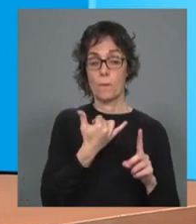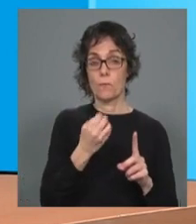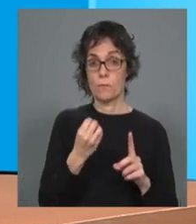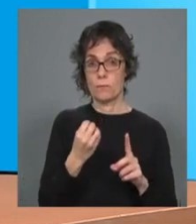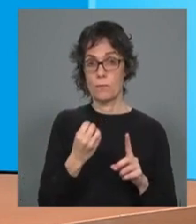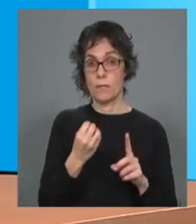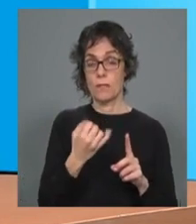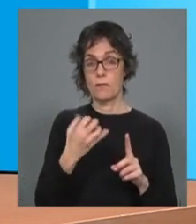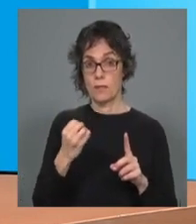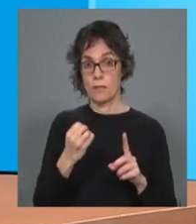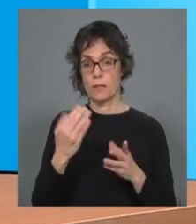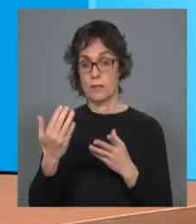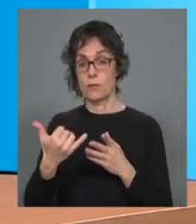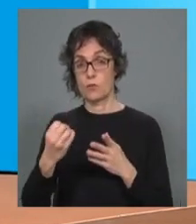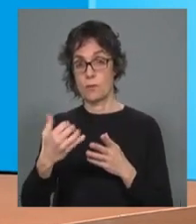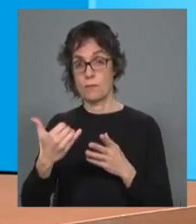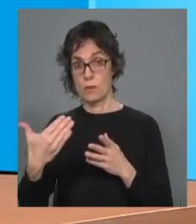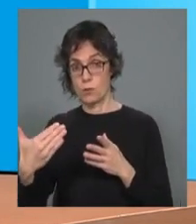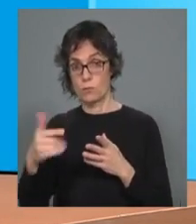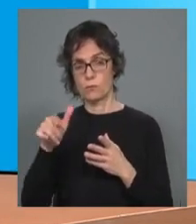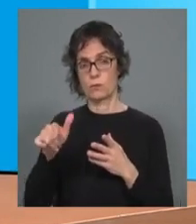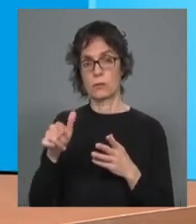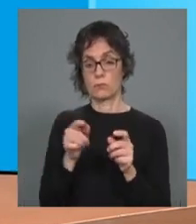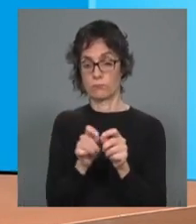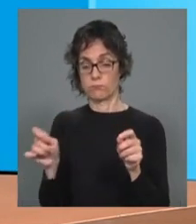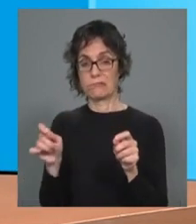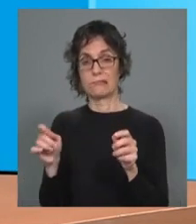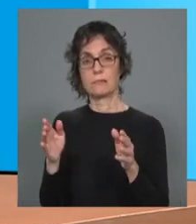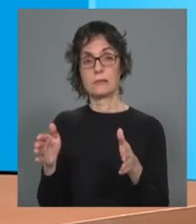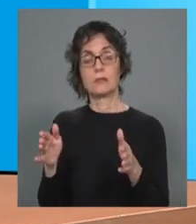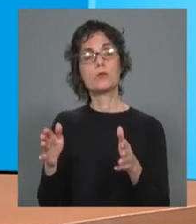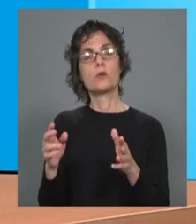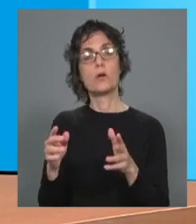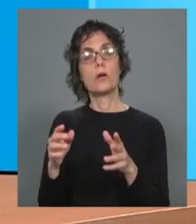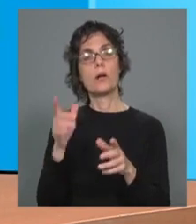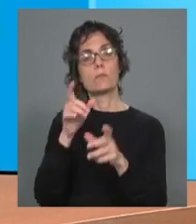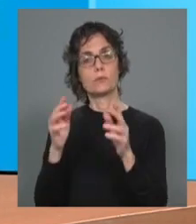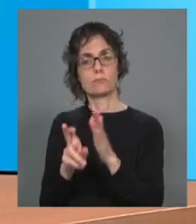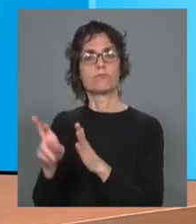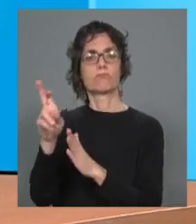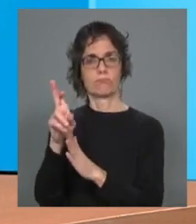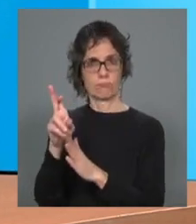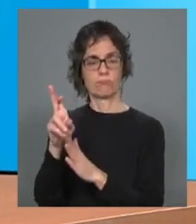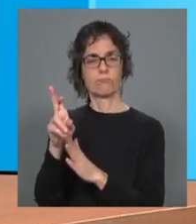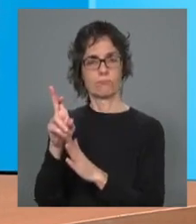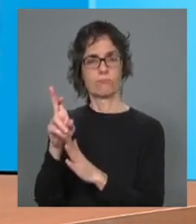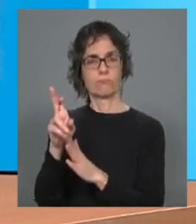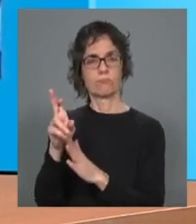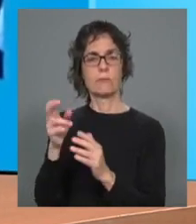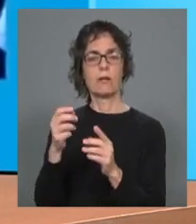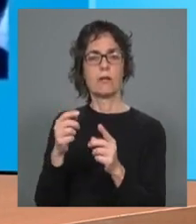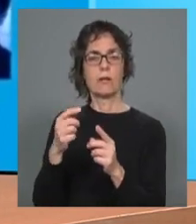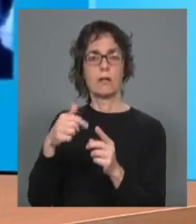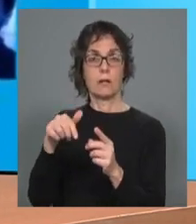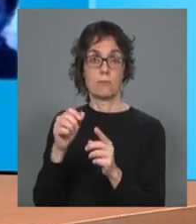Entre 2020 e 2021 já se notou um acréscimo significativo. Não chegámos de